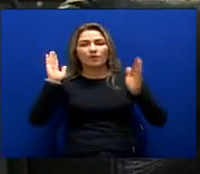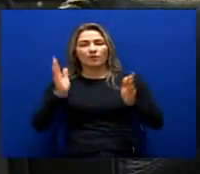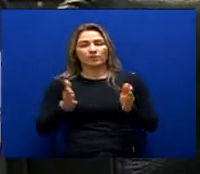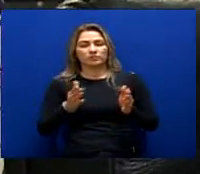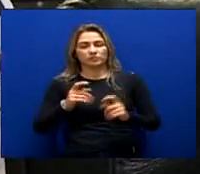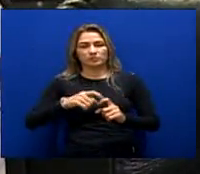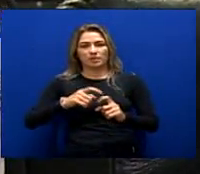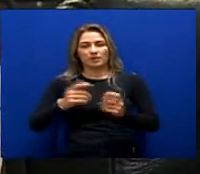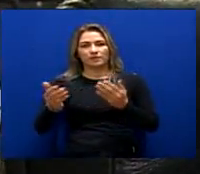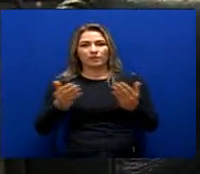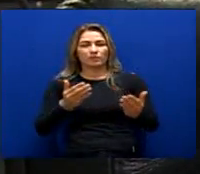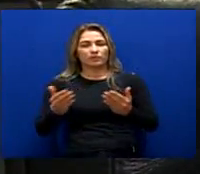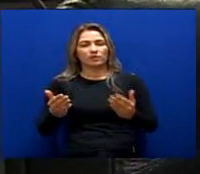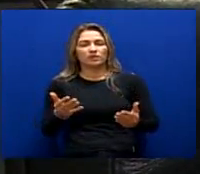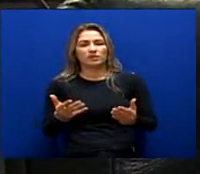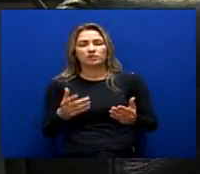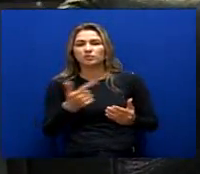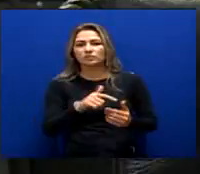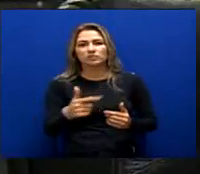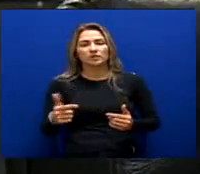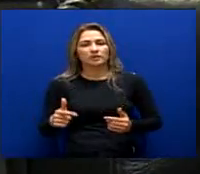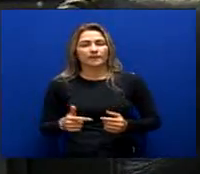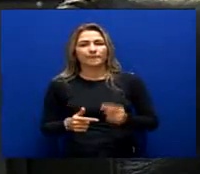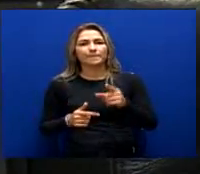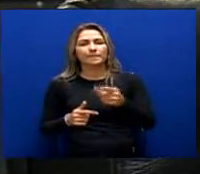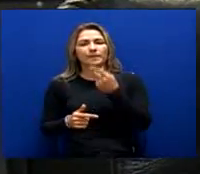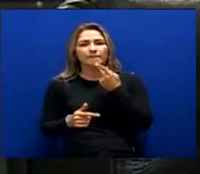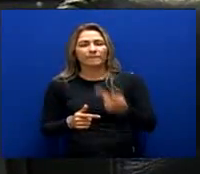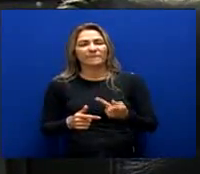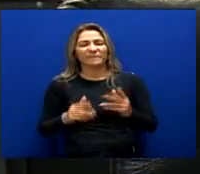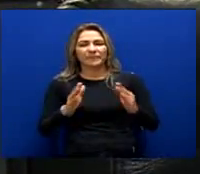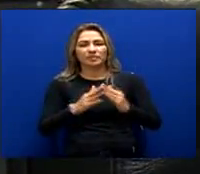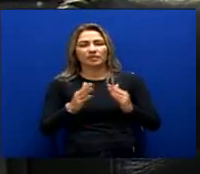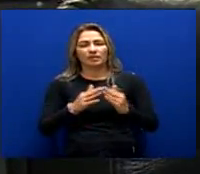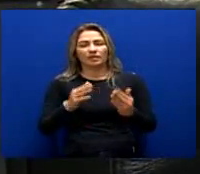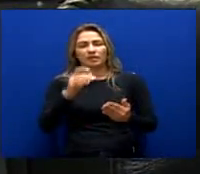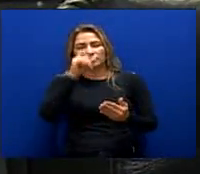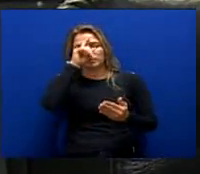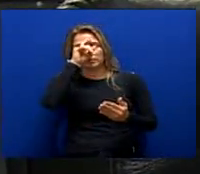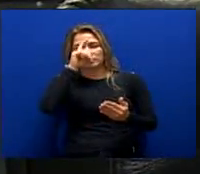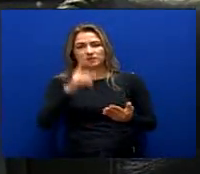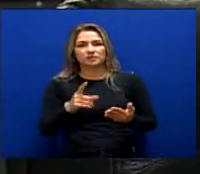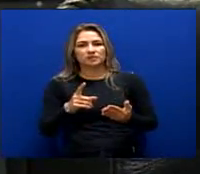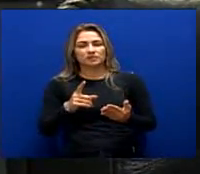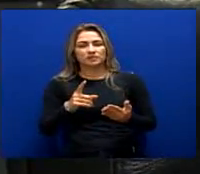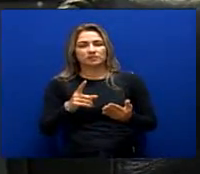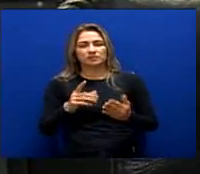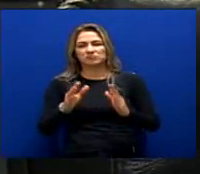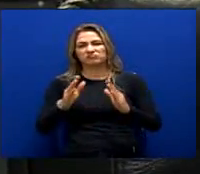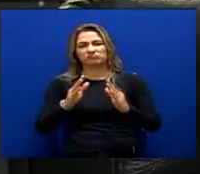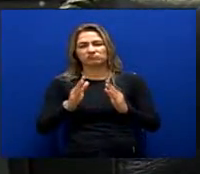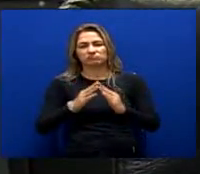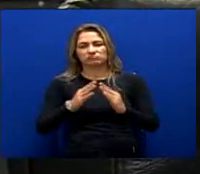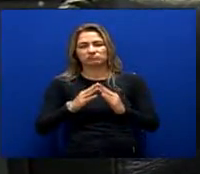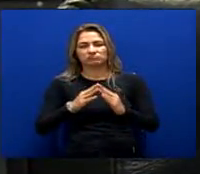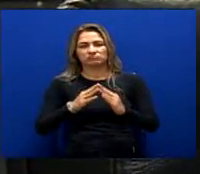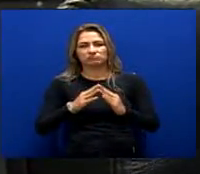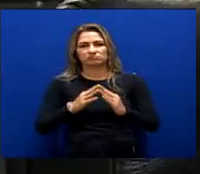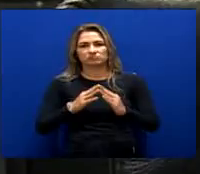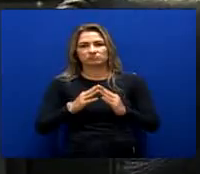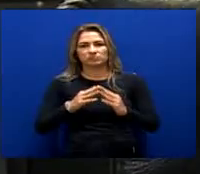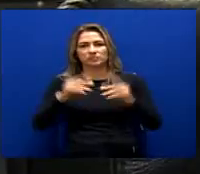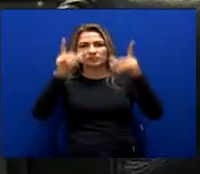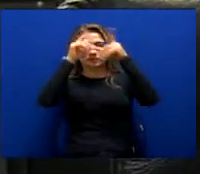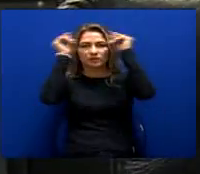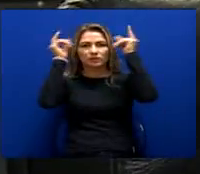relação aos 14 residências terapêuticas que eu me recordo que em março de 2016 que foram faladas né que foram